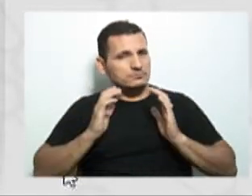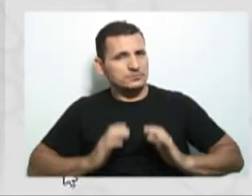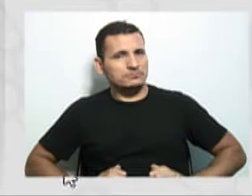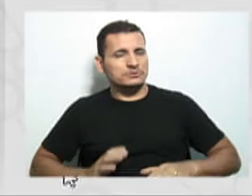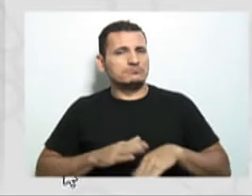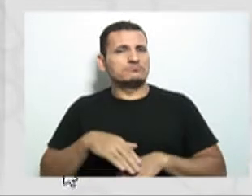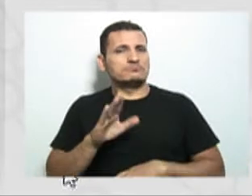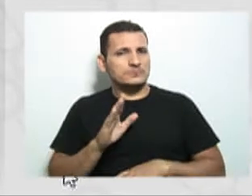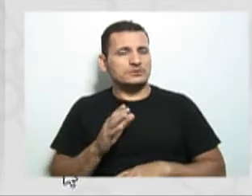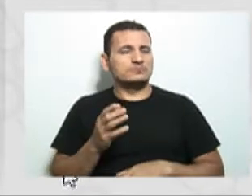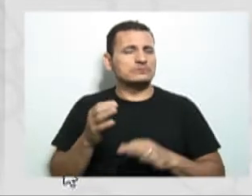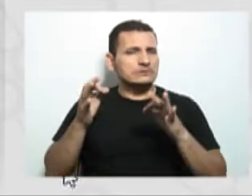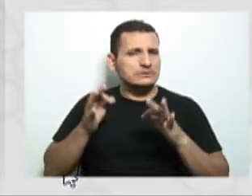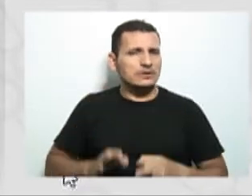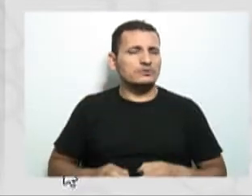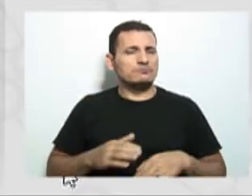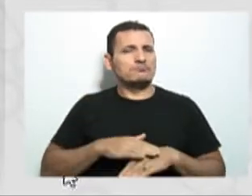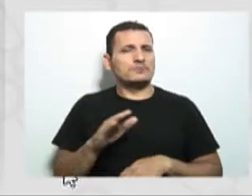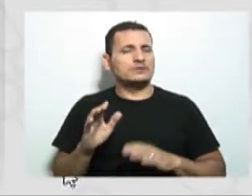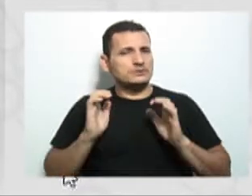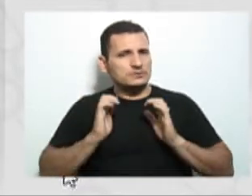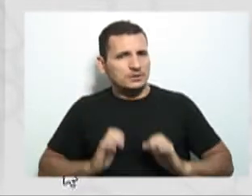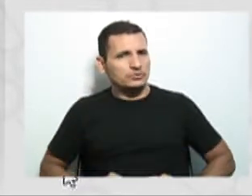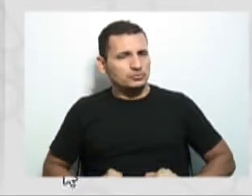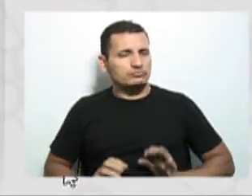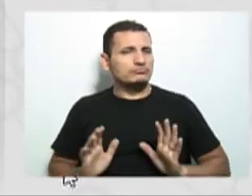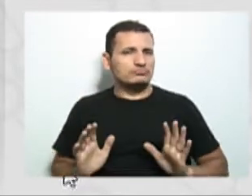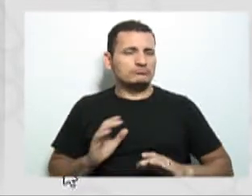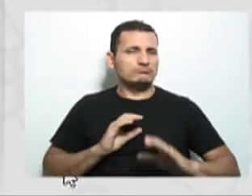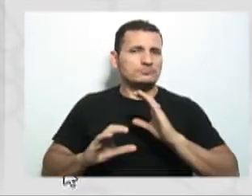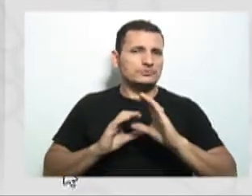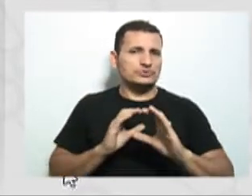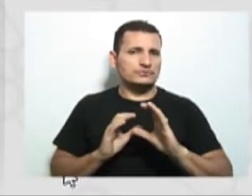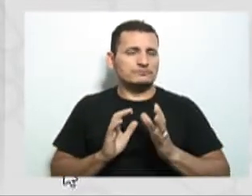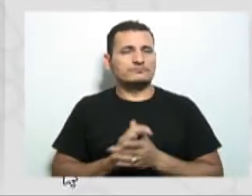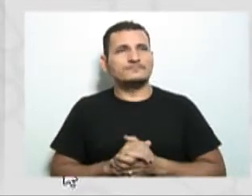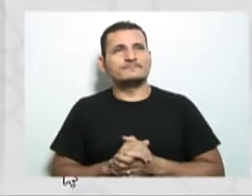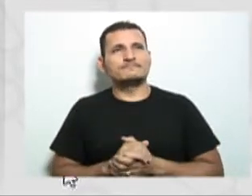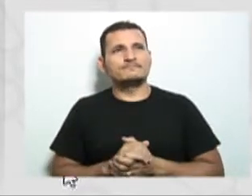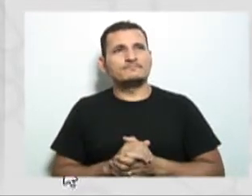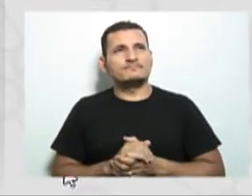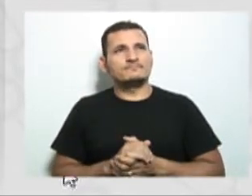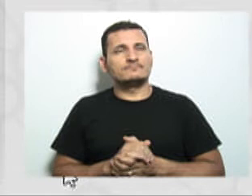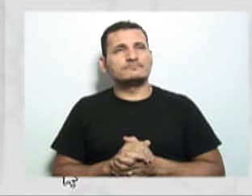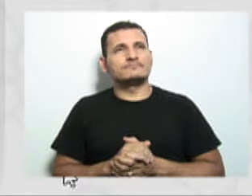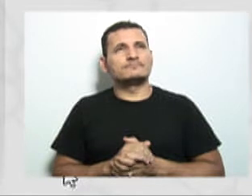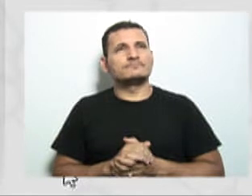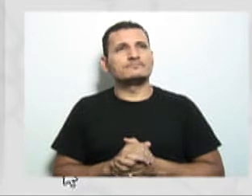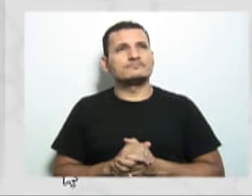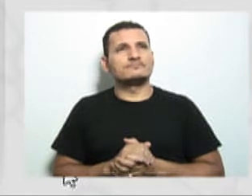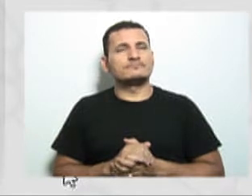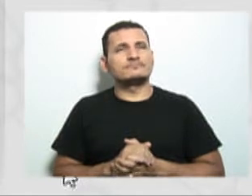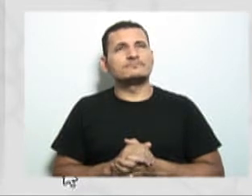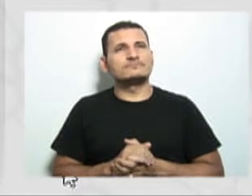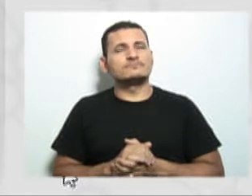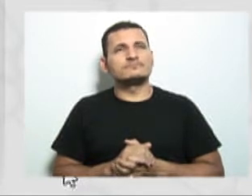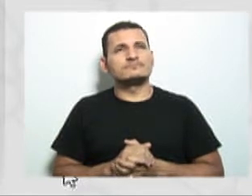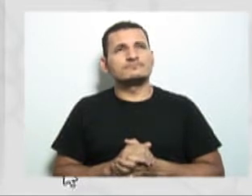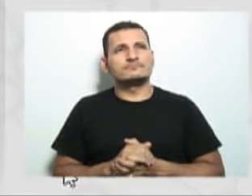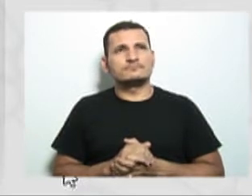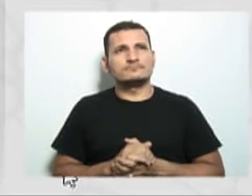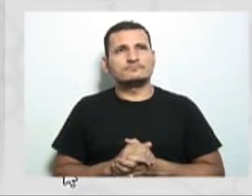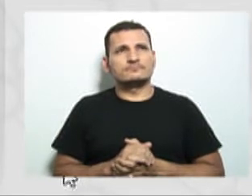mais proativo, mais ético, mais comunicativo. Então, isso não te pertence mais. Se é que pertencia, se é que você fazia